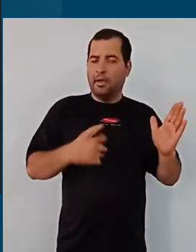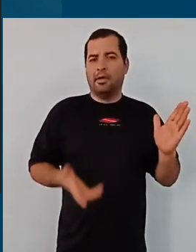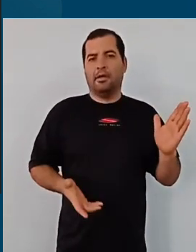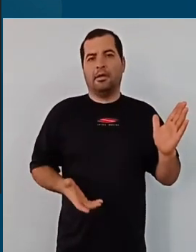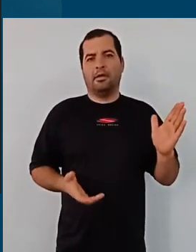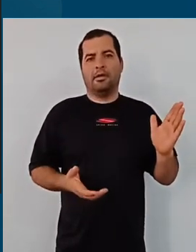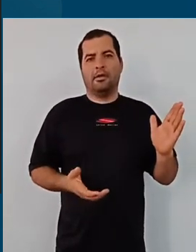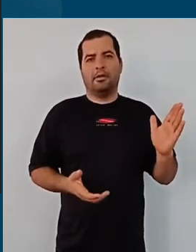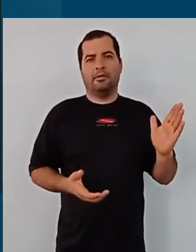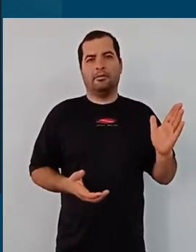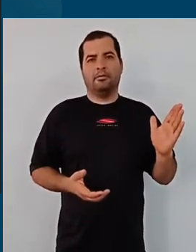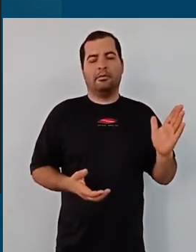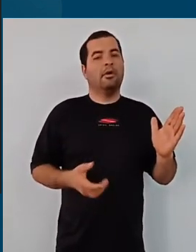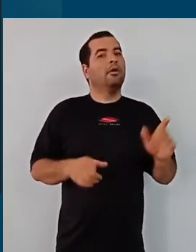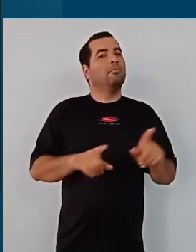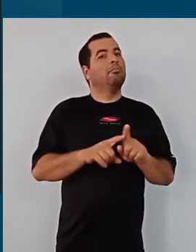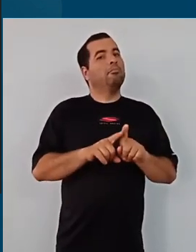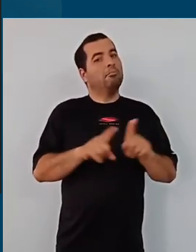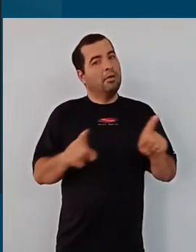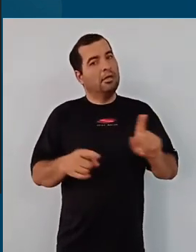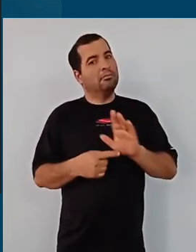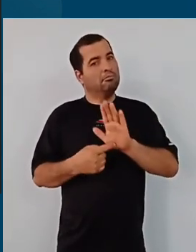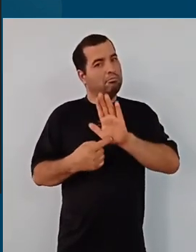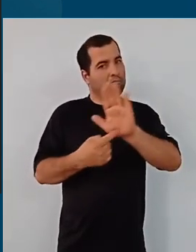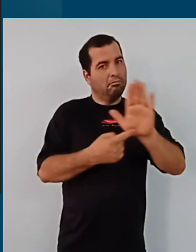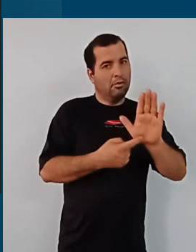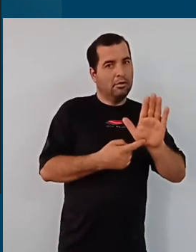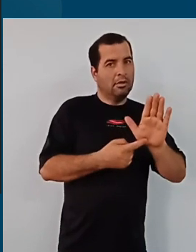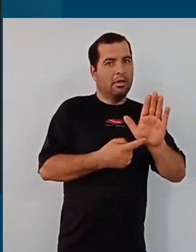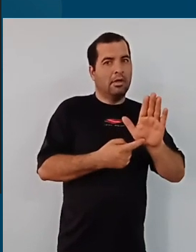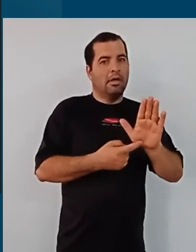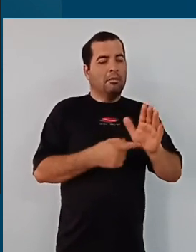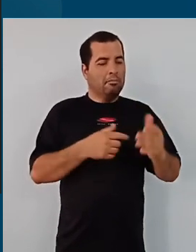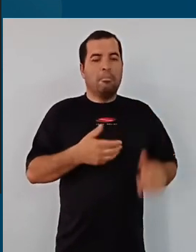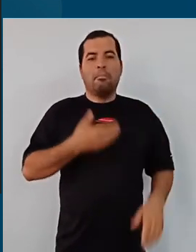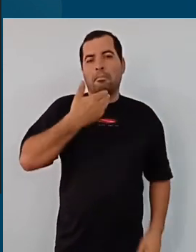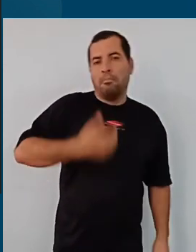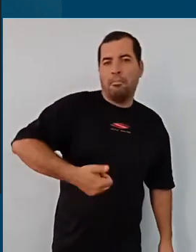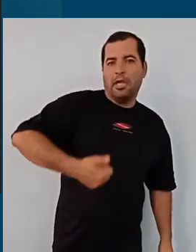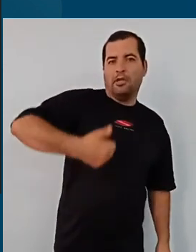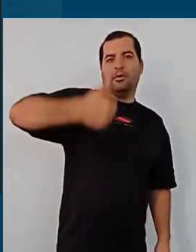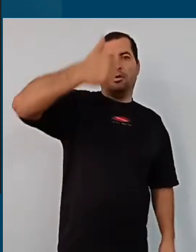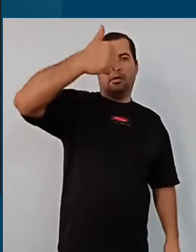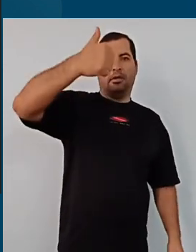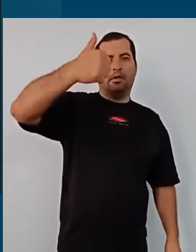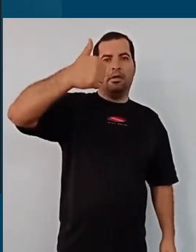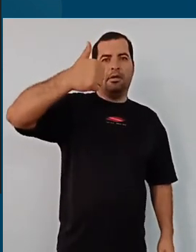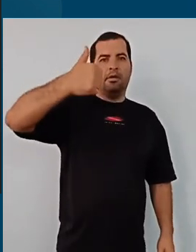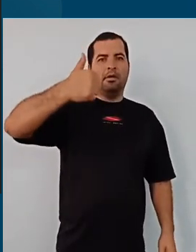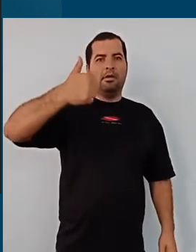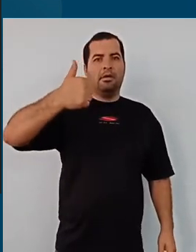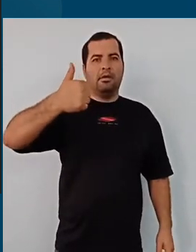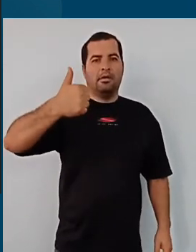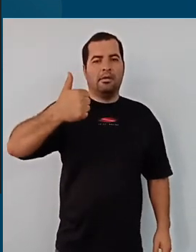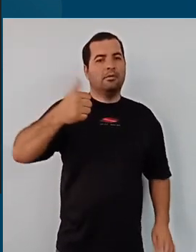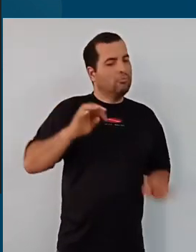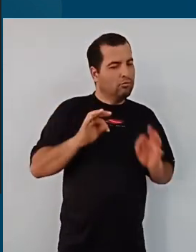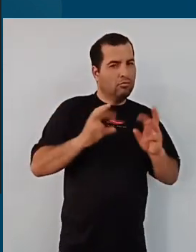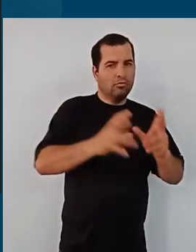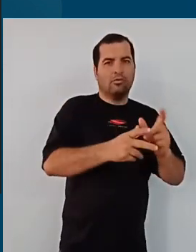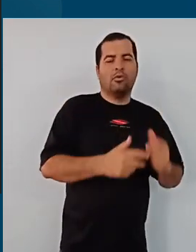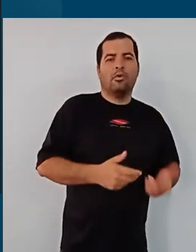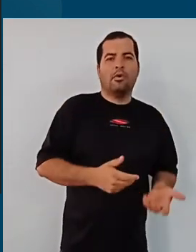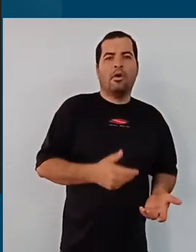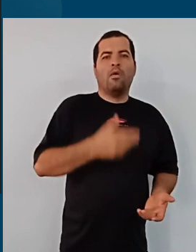também esconde um outro homem, ou uma melhoria da posição do homem que